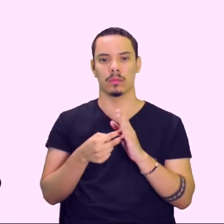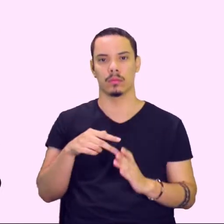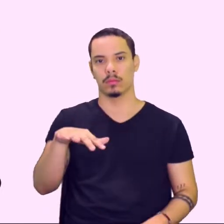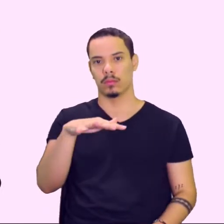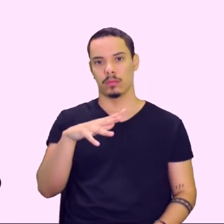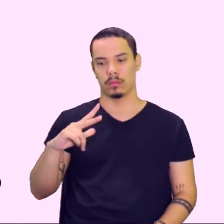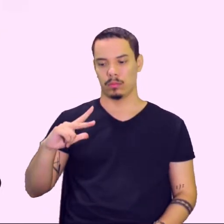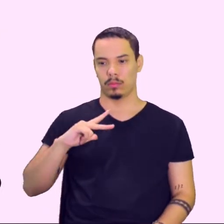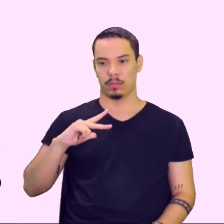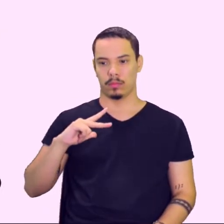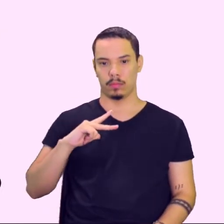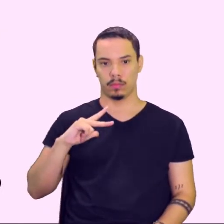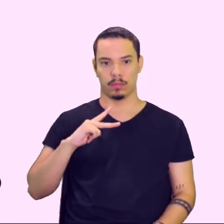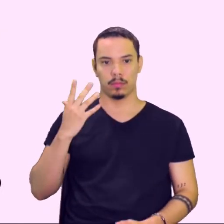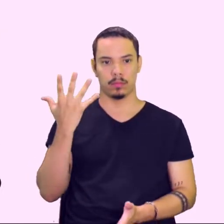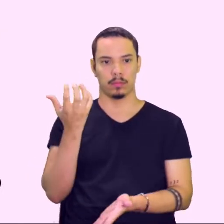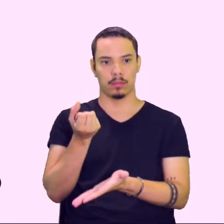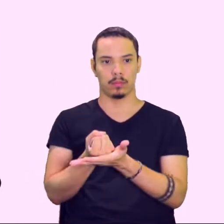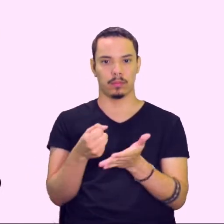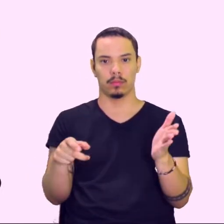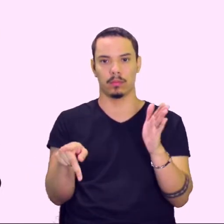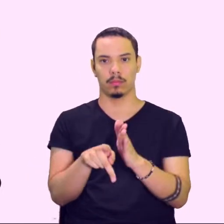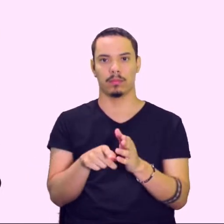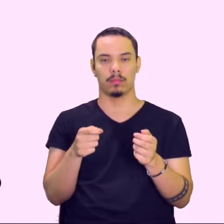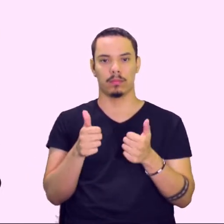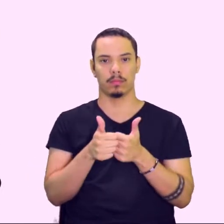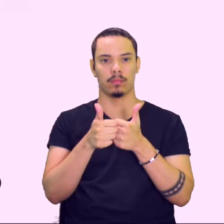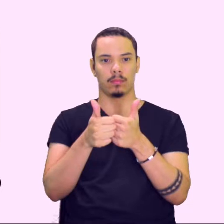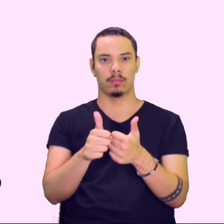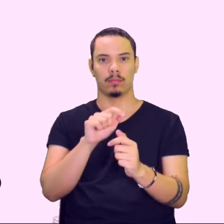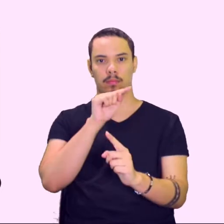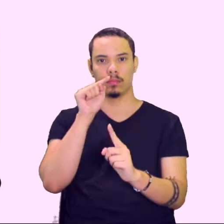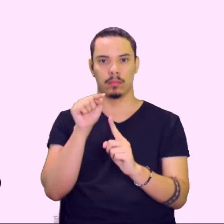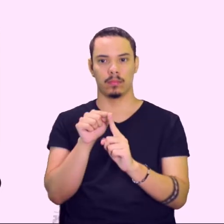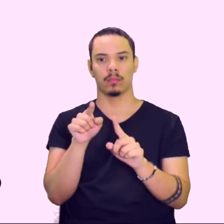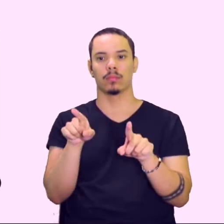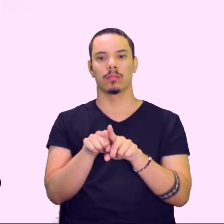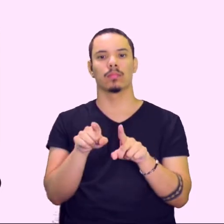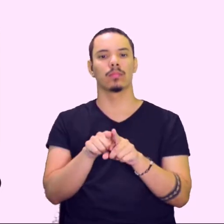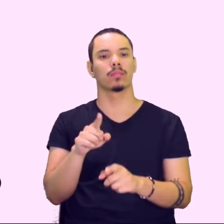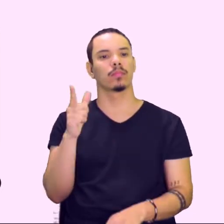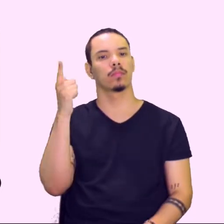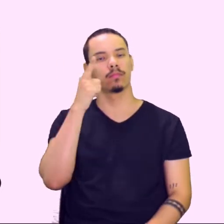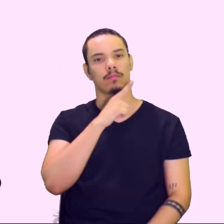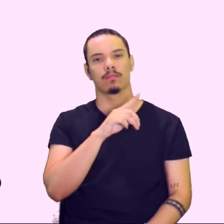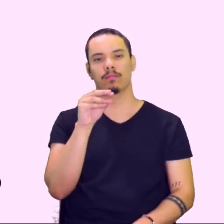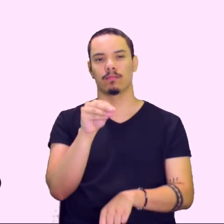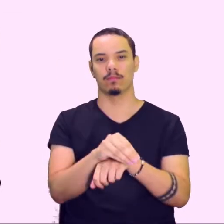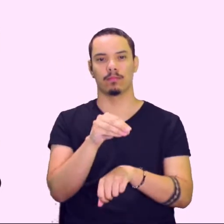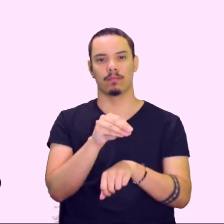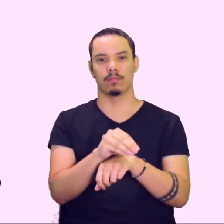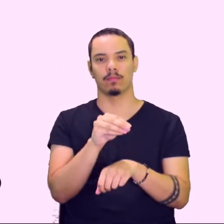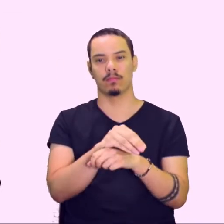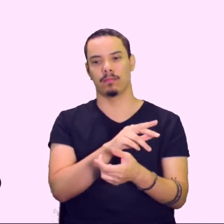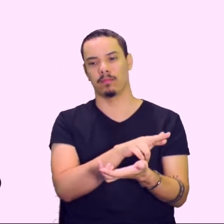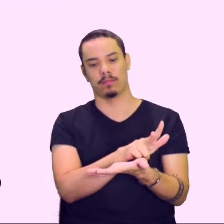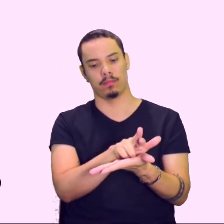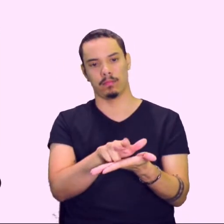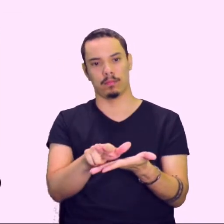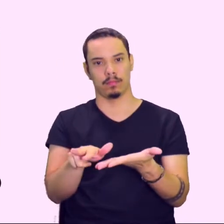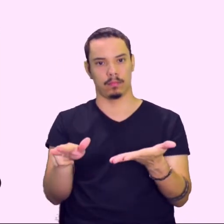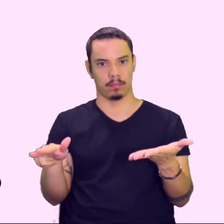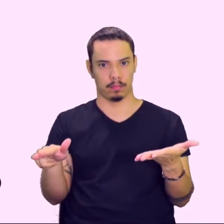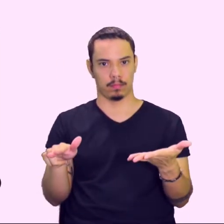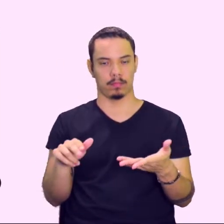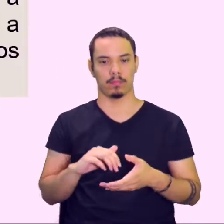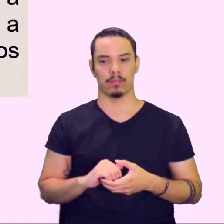privada, gravada com perpetuidade, com o objetivo de conservar a diversidade biológica. Show!